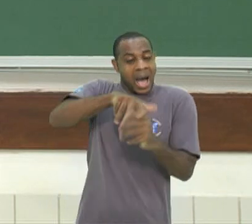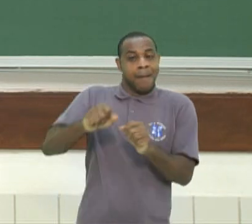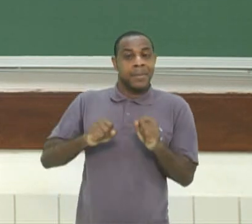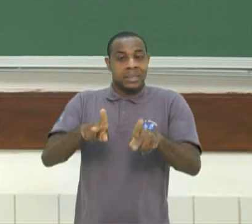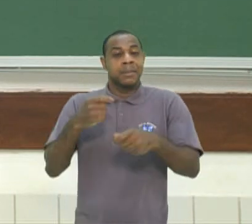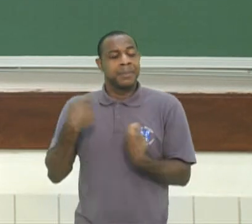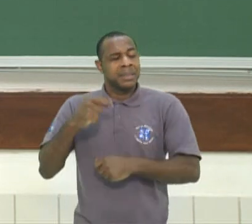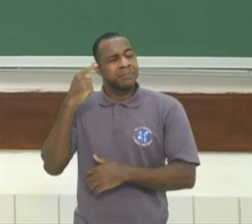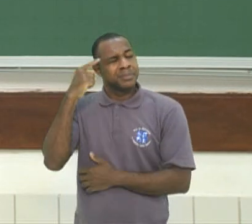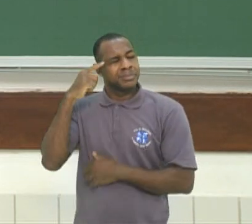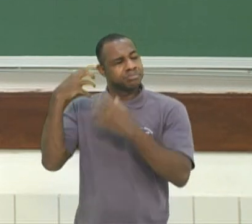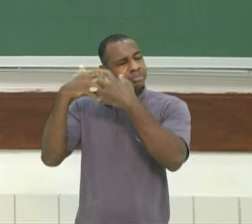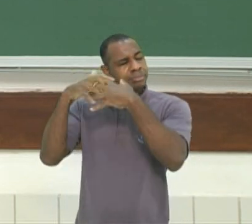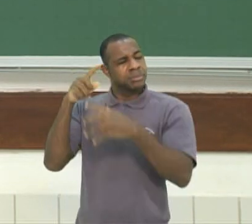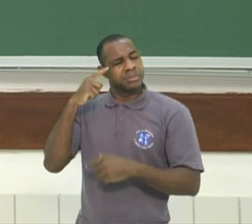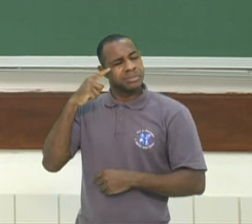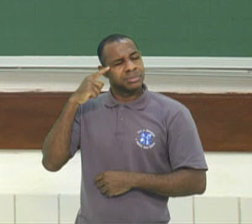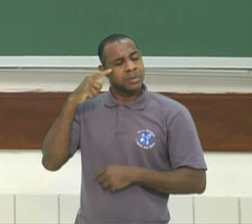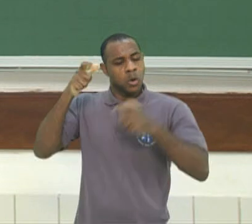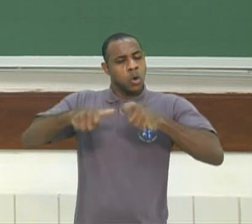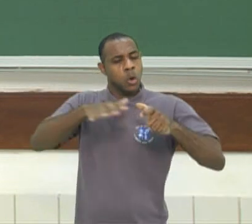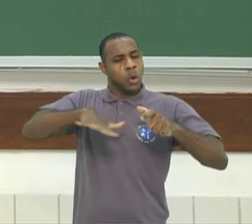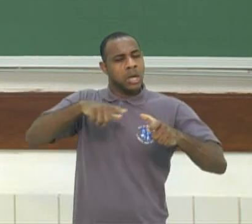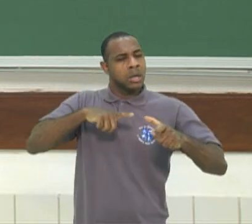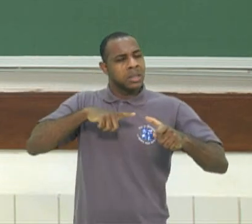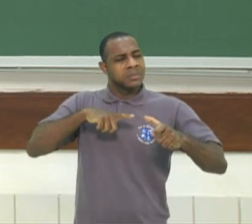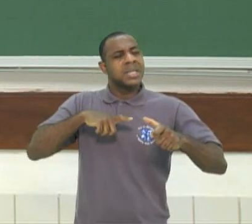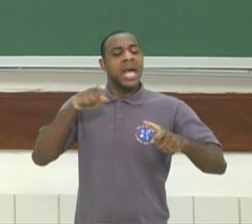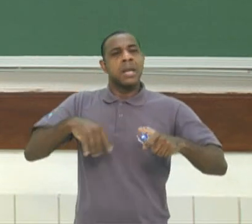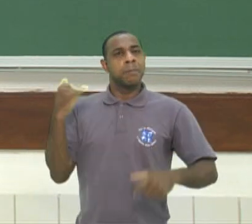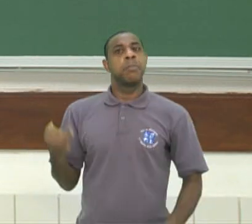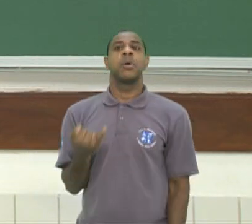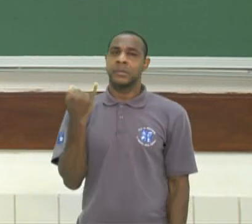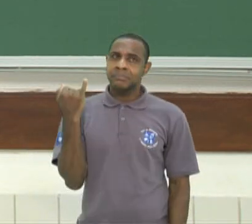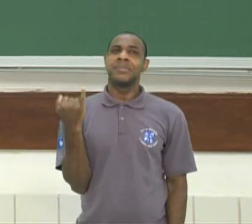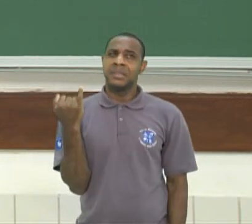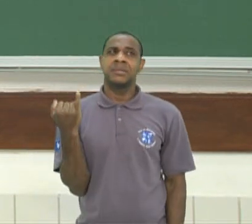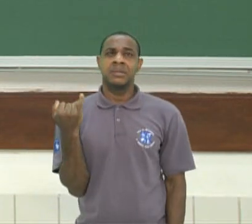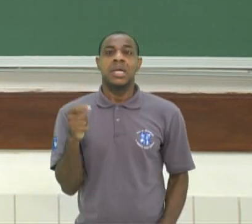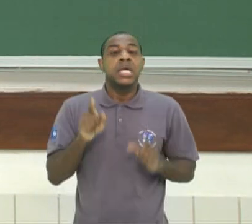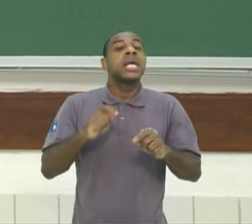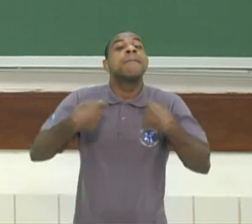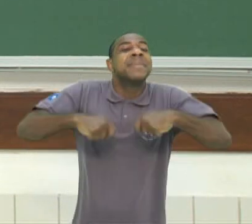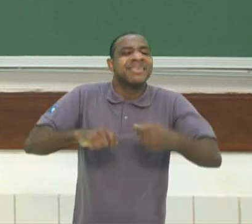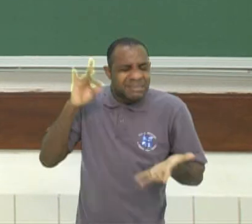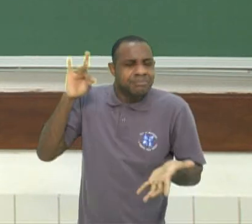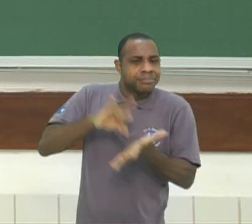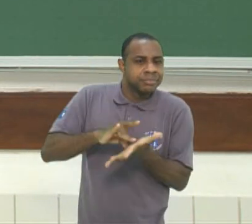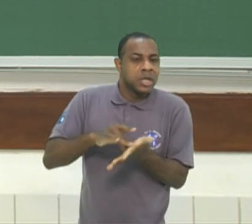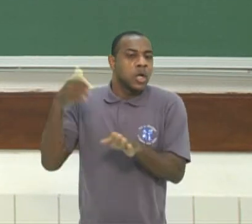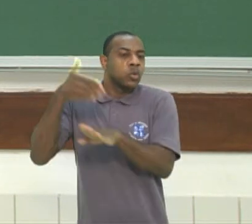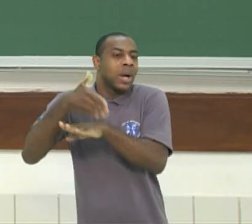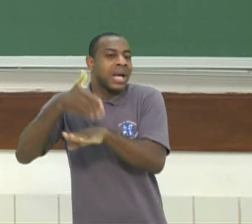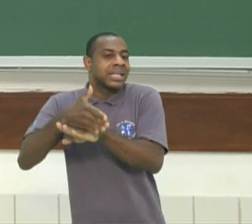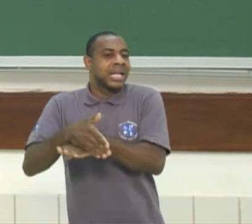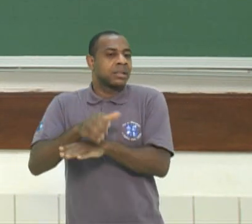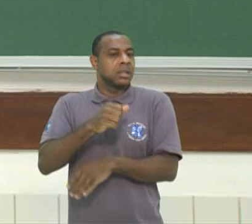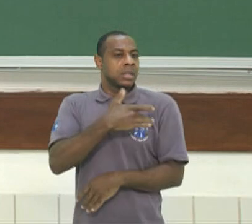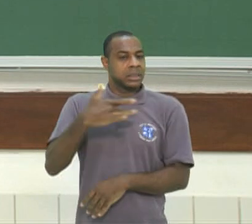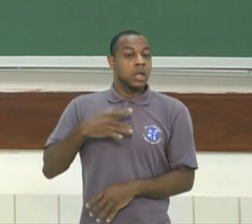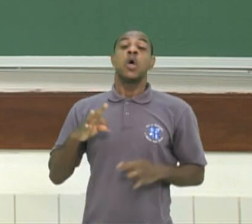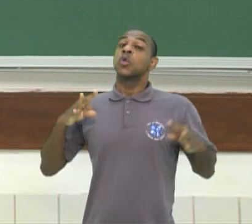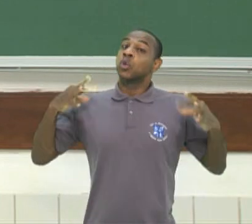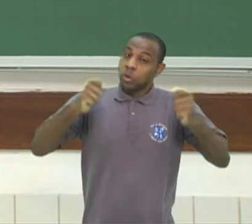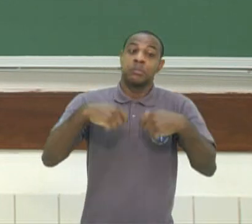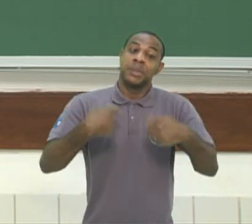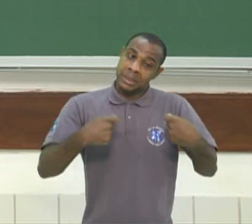análise geográfica do local se torne tão importante. Quem precisa desse acesso? Todos precisam ser